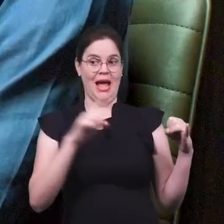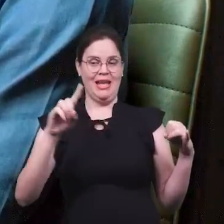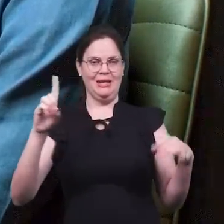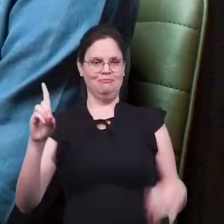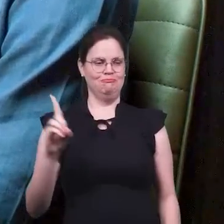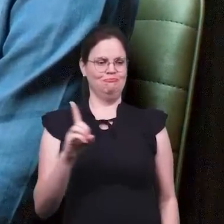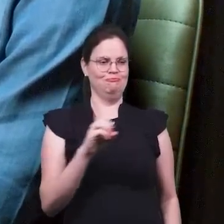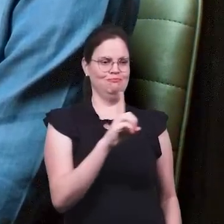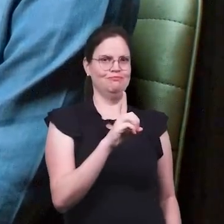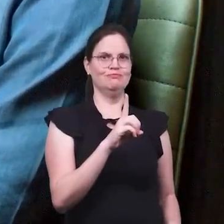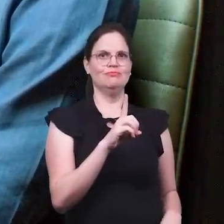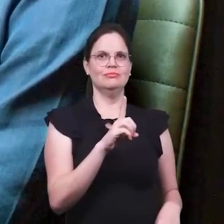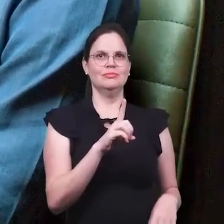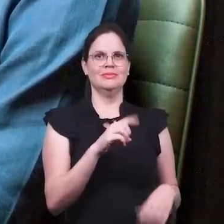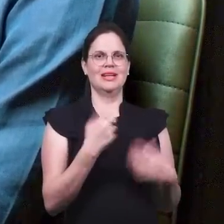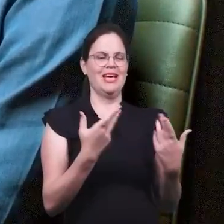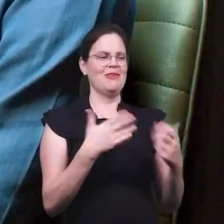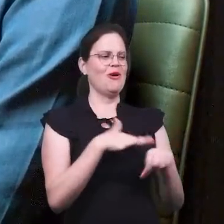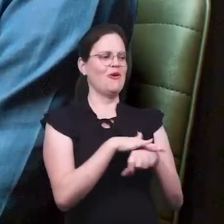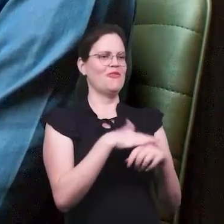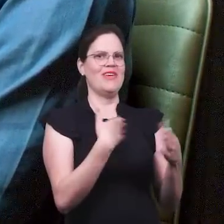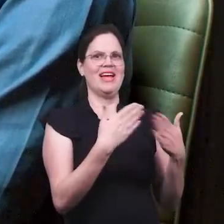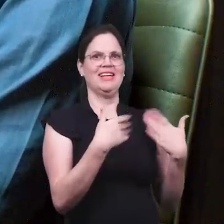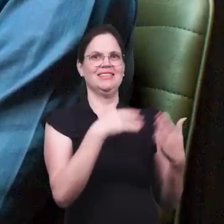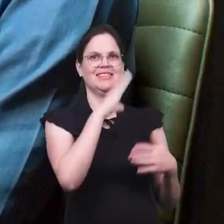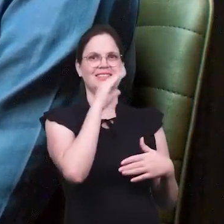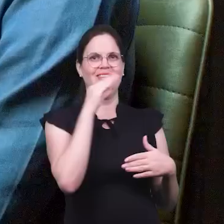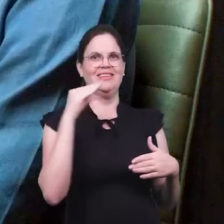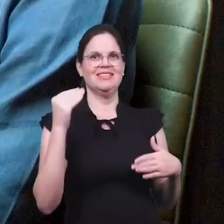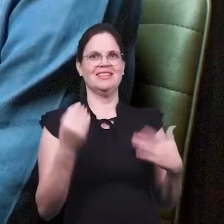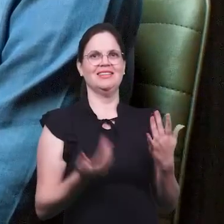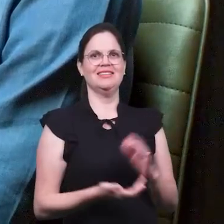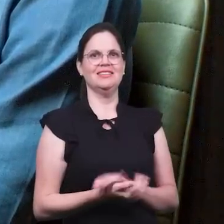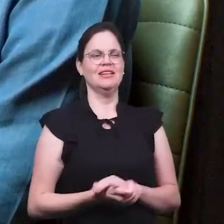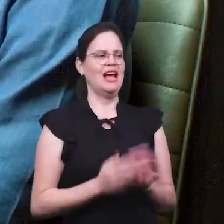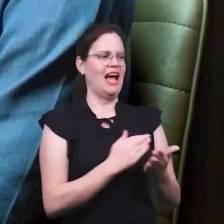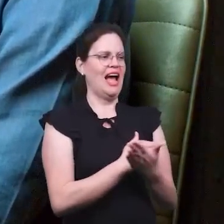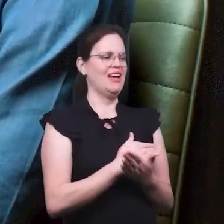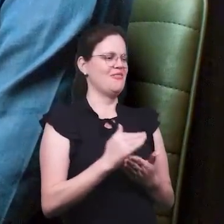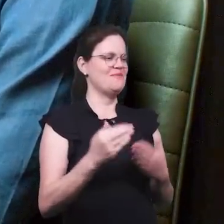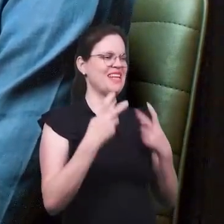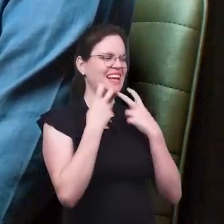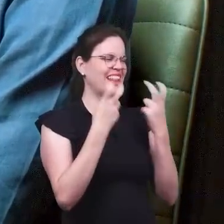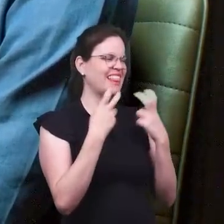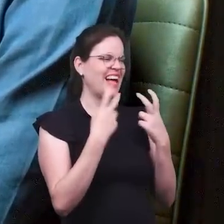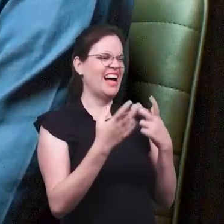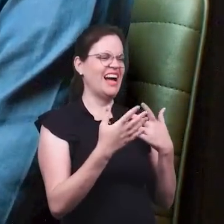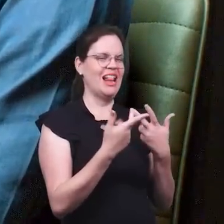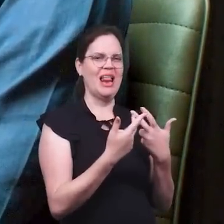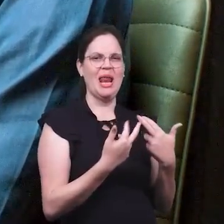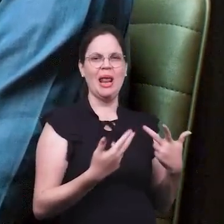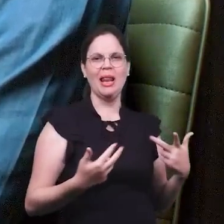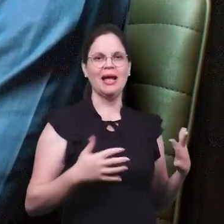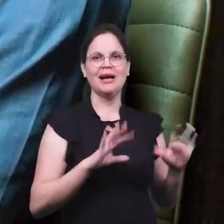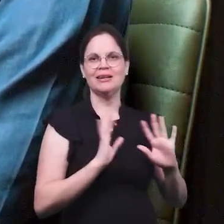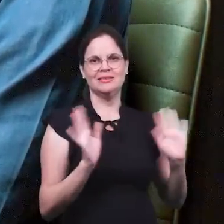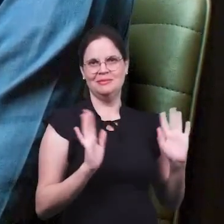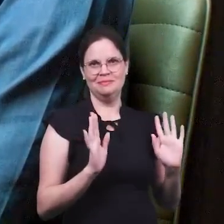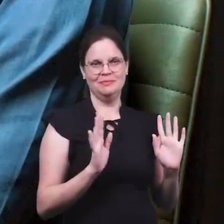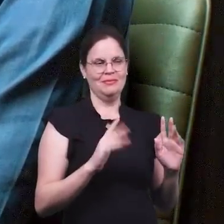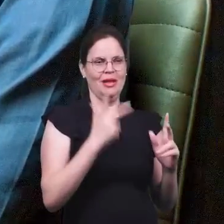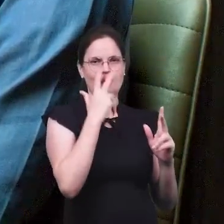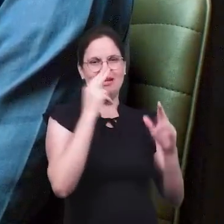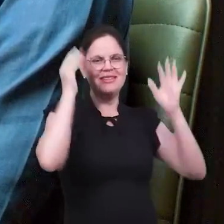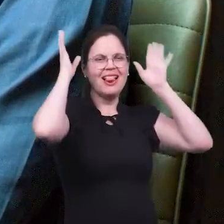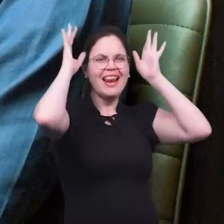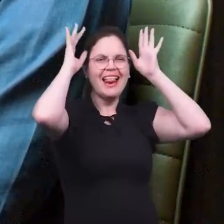ele, e começou aquele negócio de adolescente, né? Ah, Subiu um monte de gente começar a gritar e tal. E aí foi na hora que